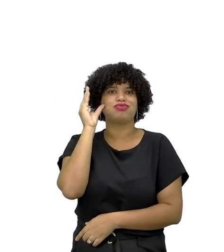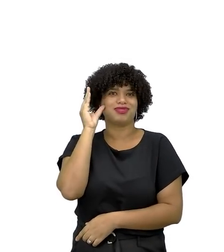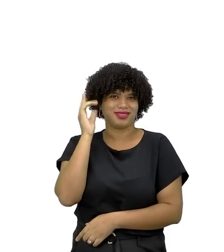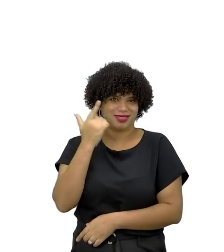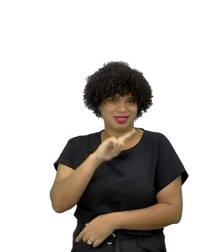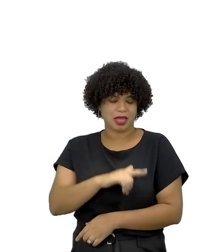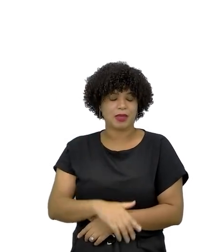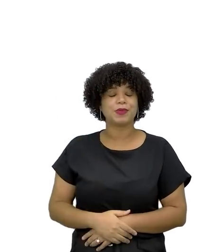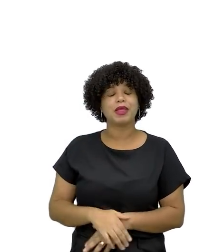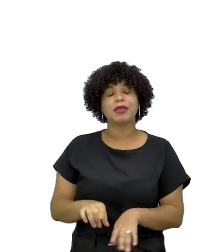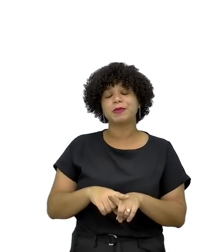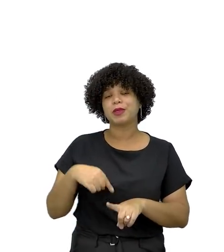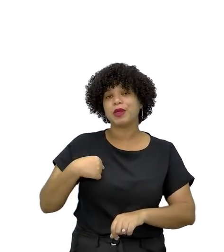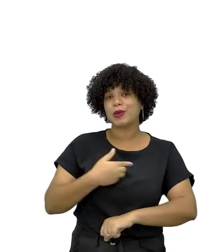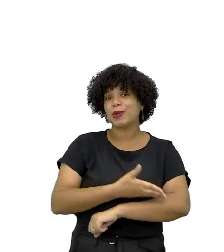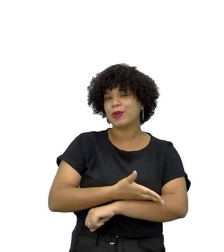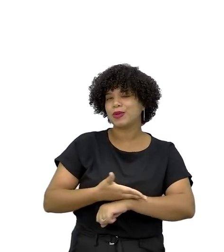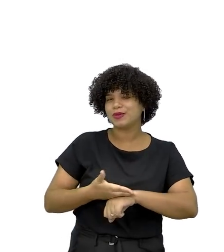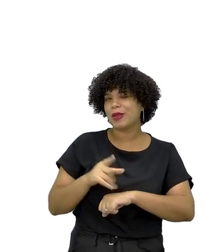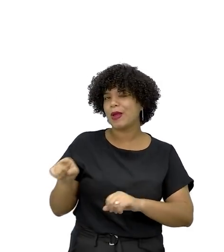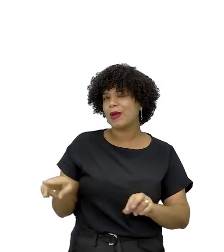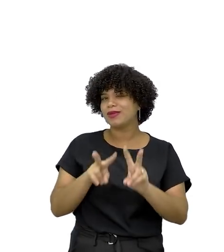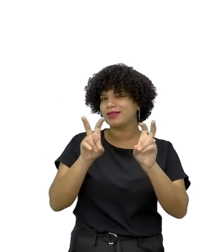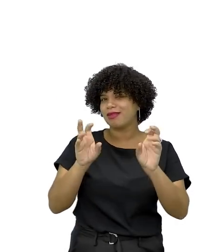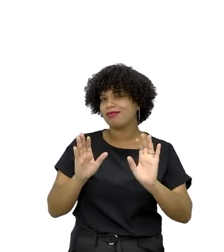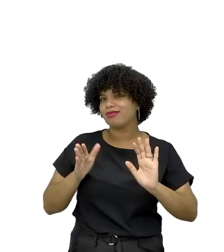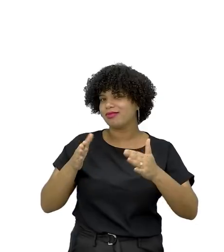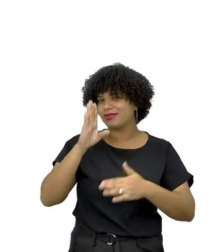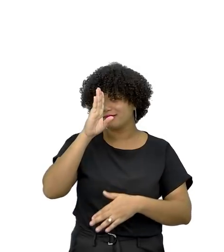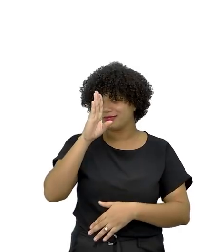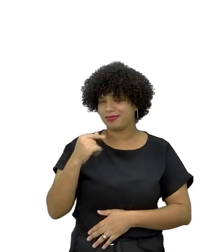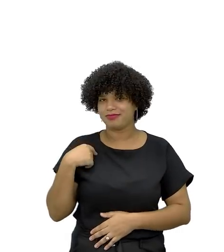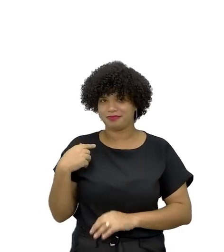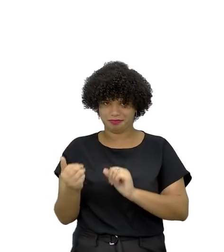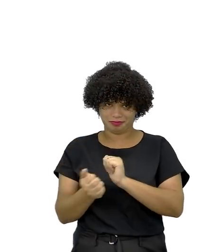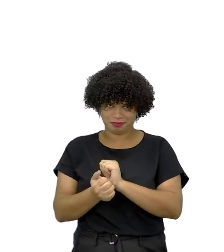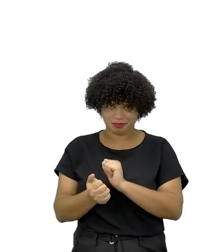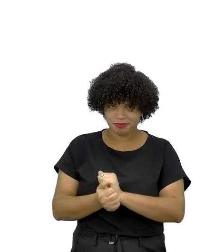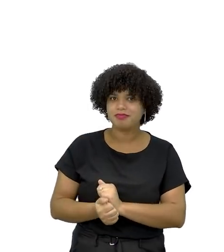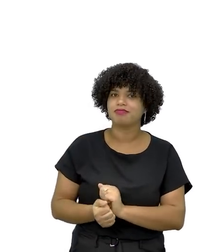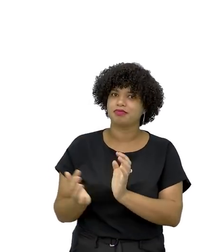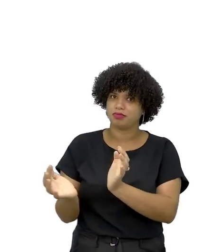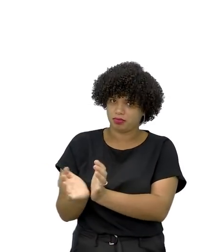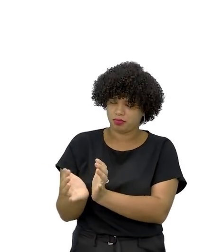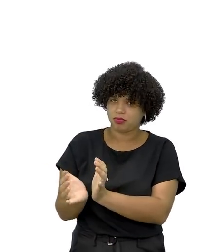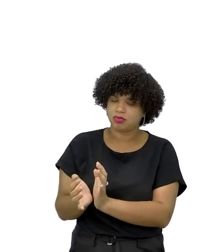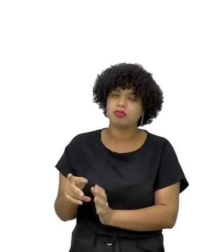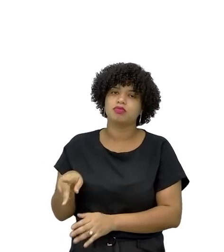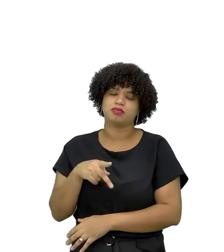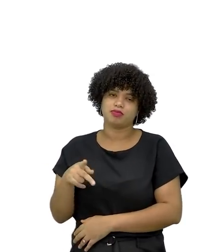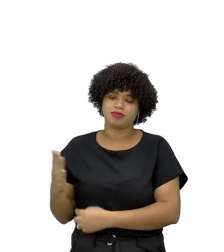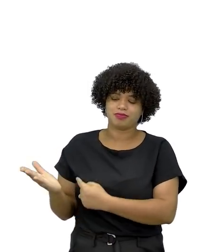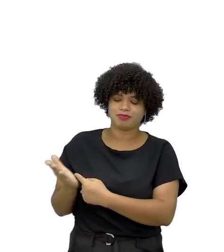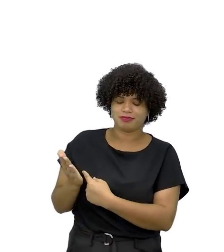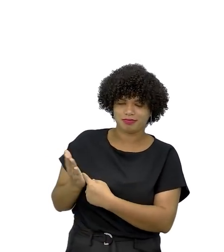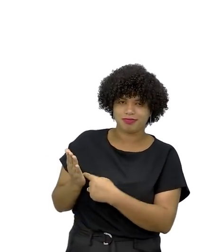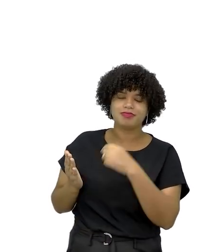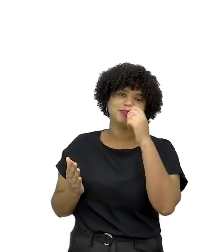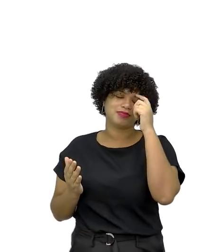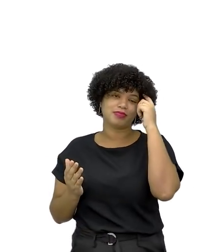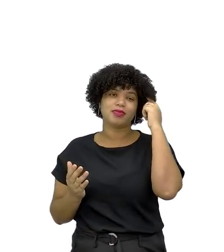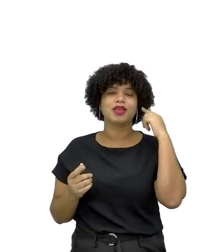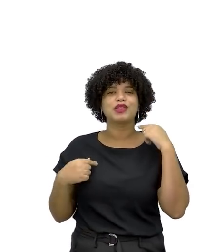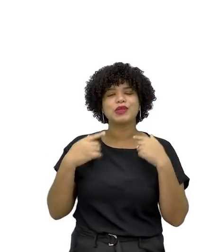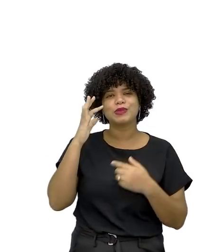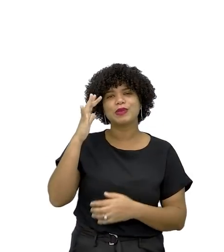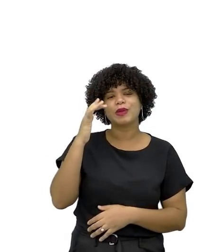E levo também uma questão motriz, eu e os meus professores, né, o grupo de professores, né, os meus pares, como podemos